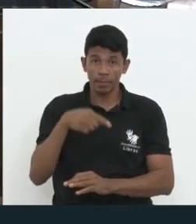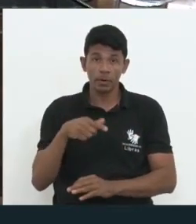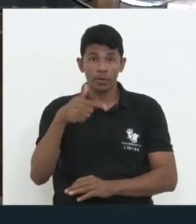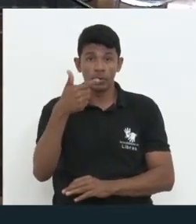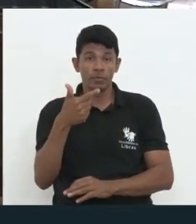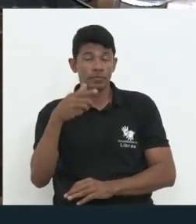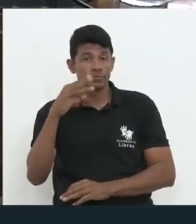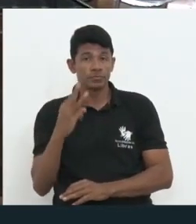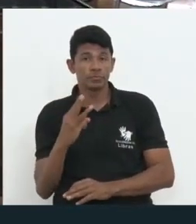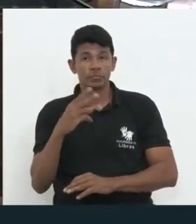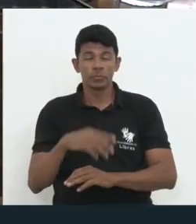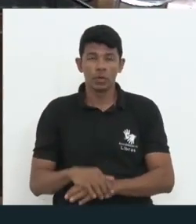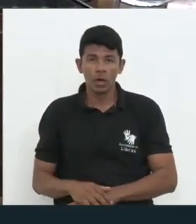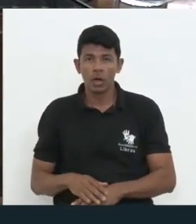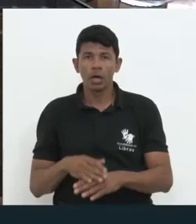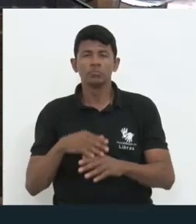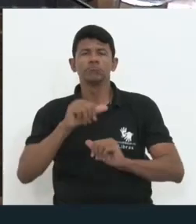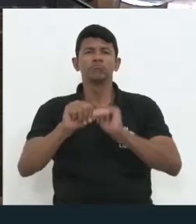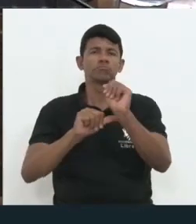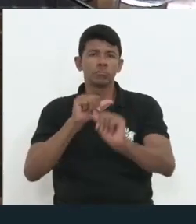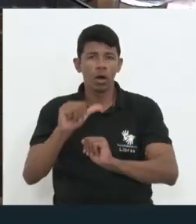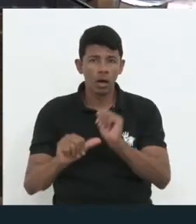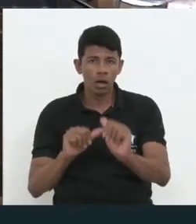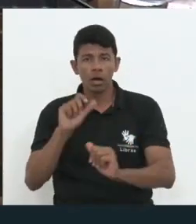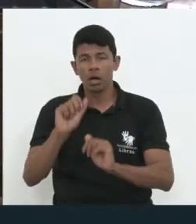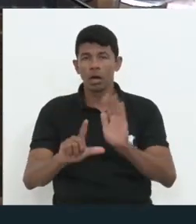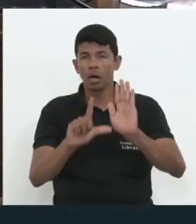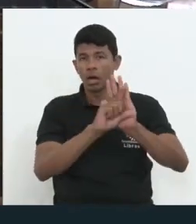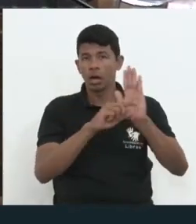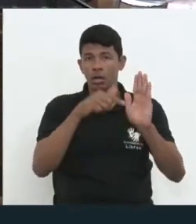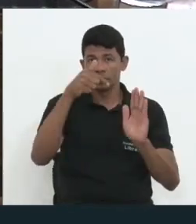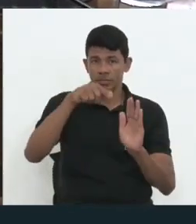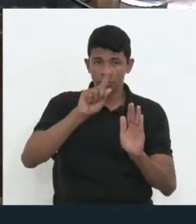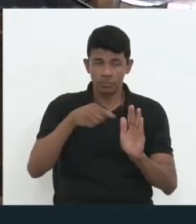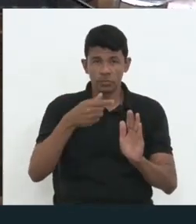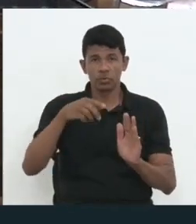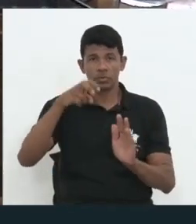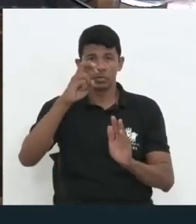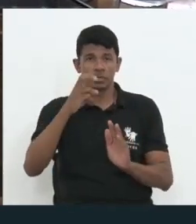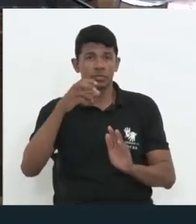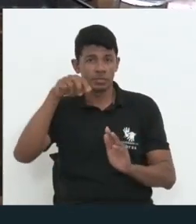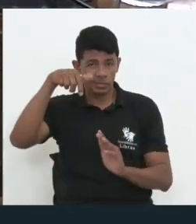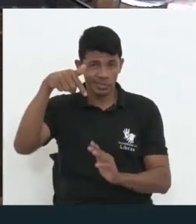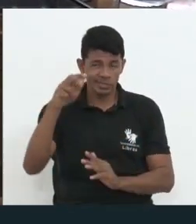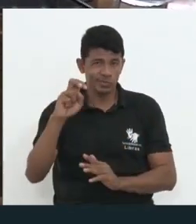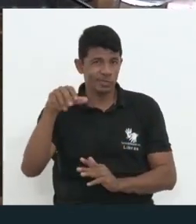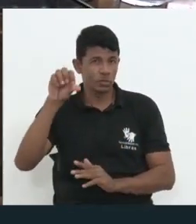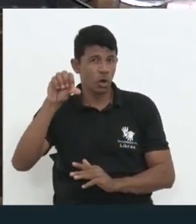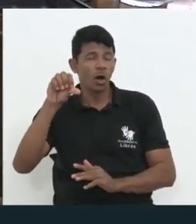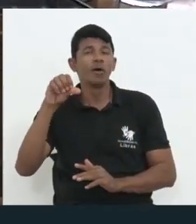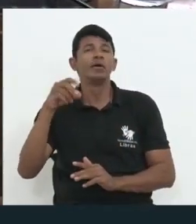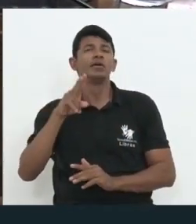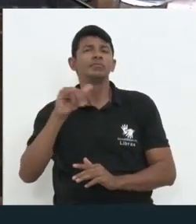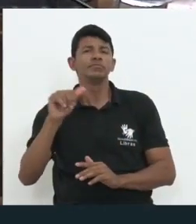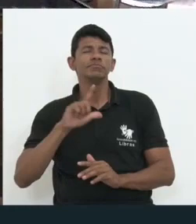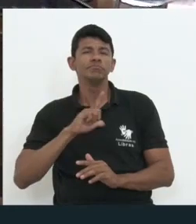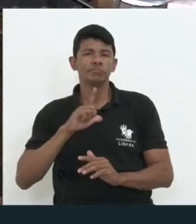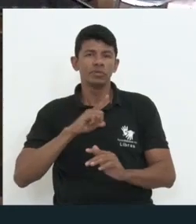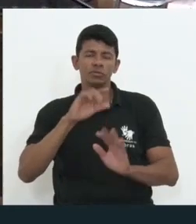2926/23. Altera a lei número 7550/19 do 4 de 17, no que concerne a estrutura